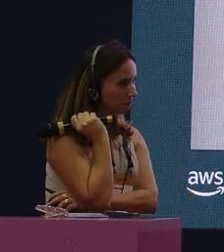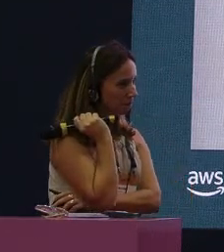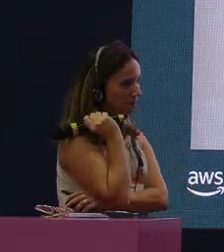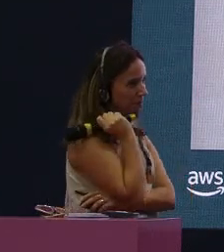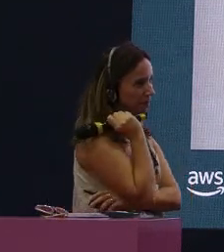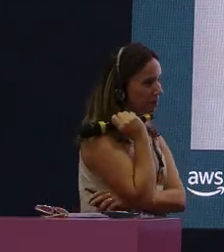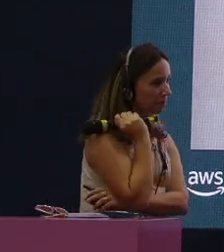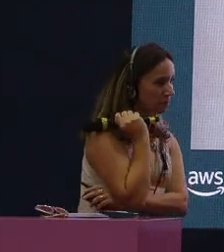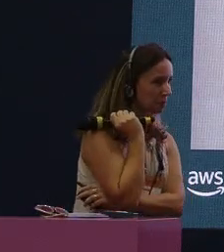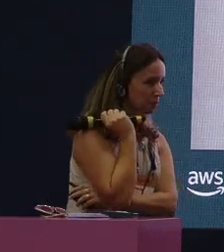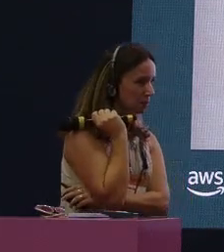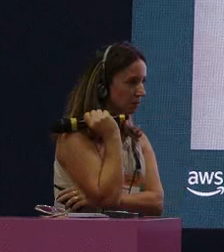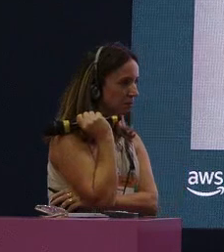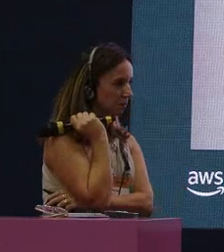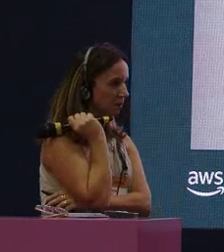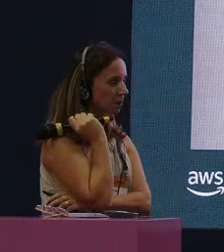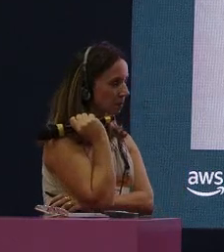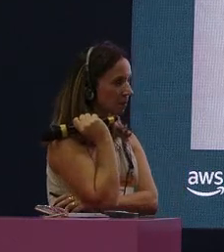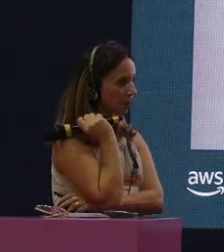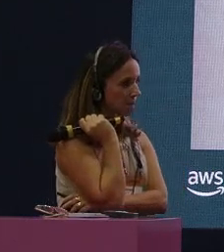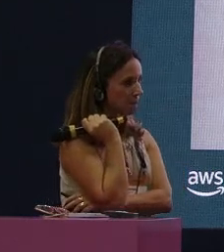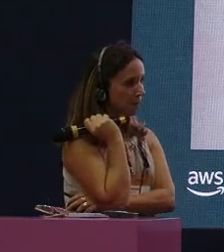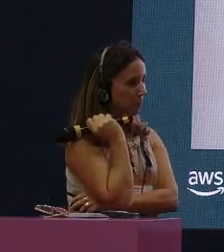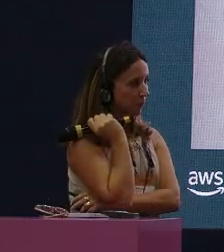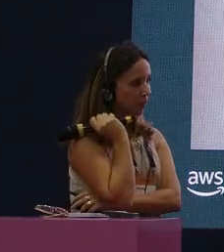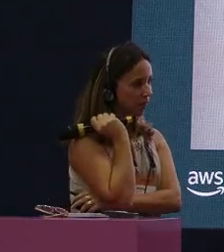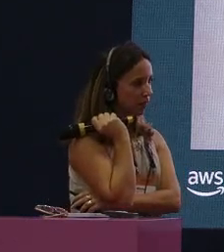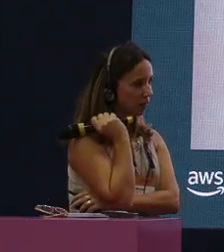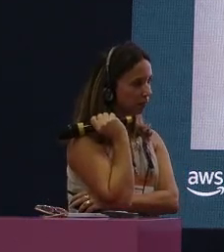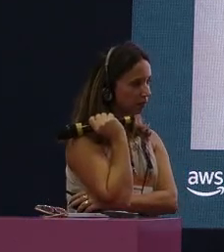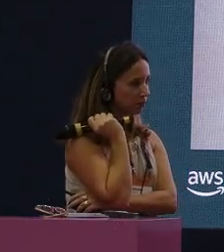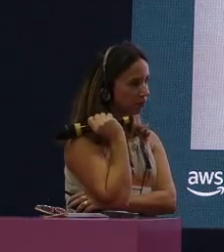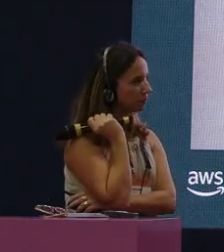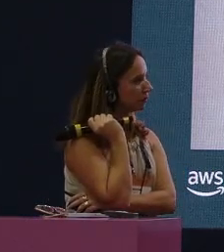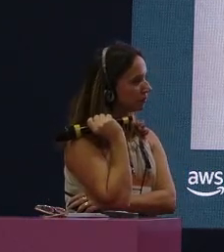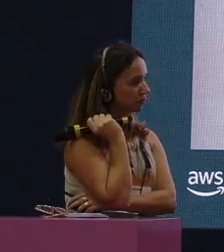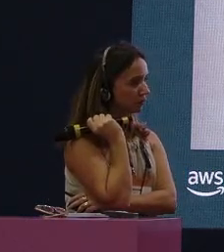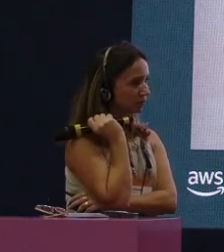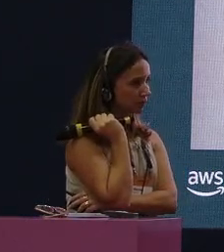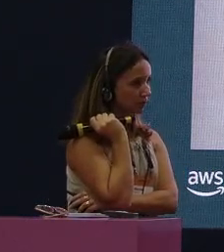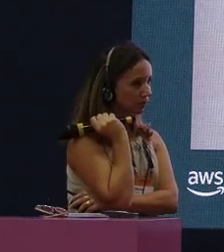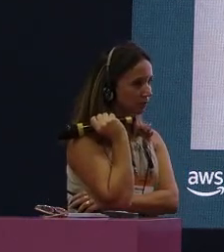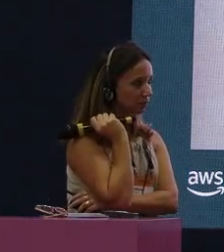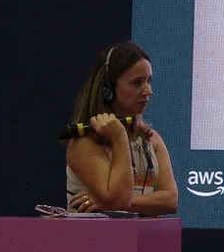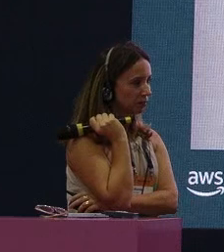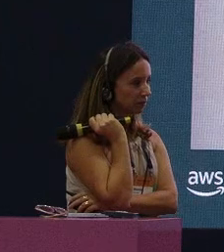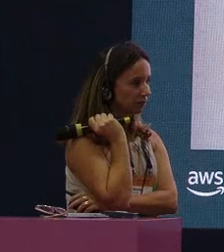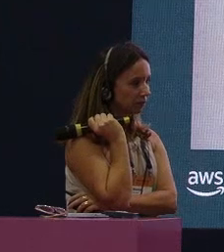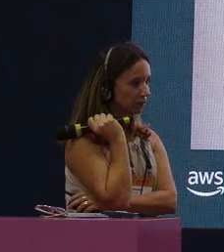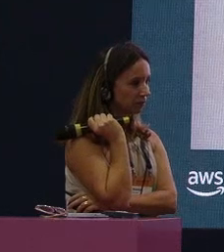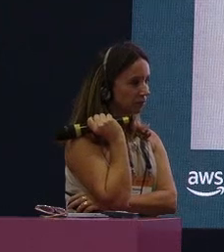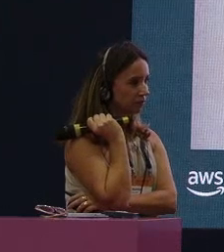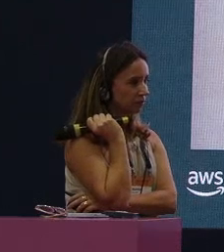quando você liga uma luz, qualquer demanda, né, que a gente chama, qualquer aumento de necessidade de energia, precisa ser